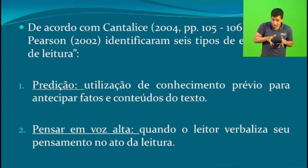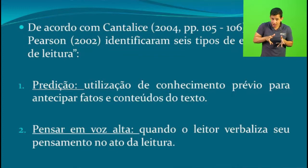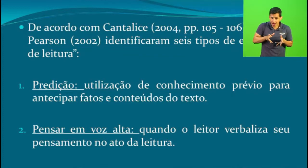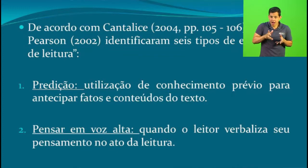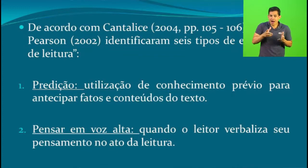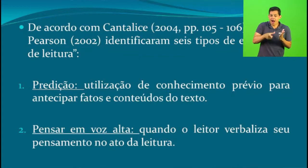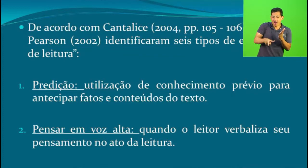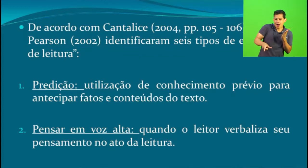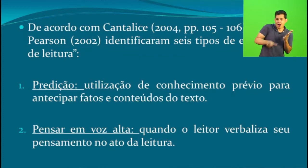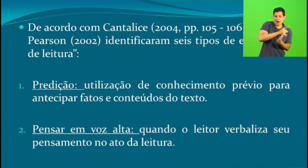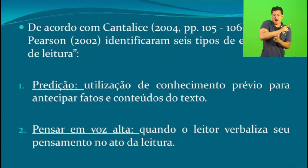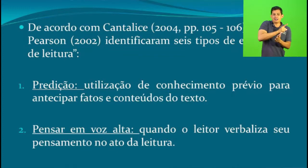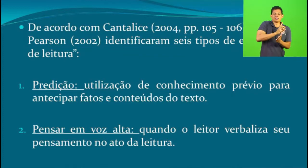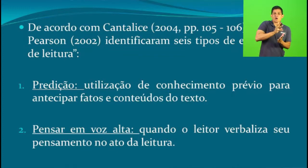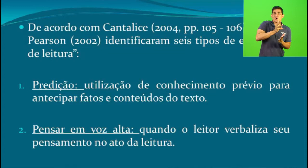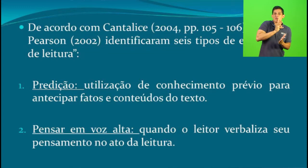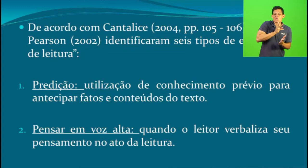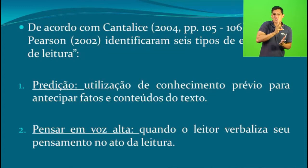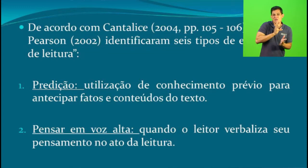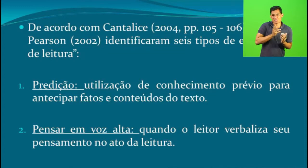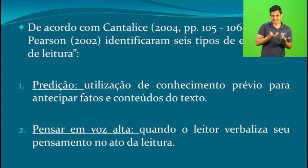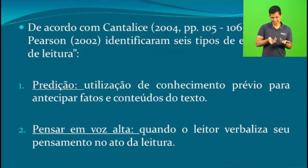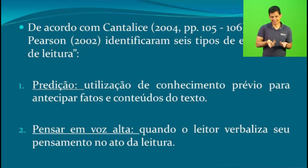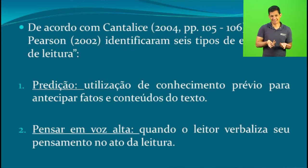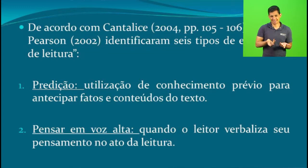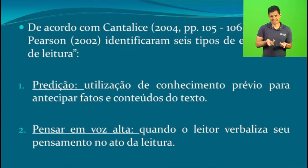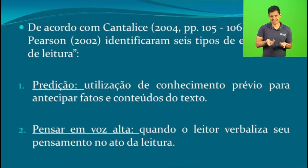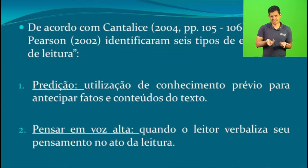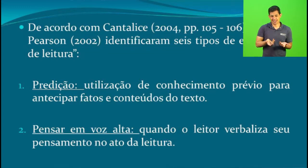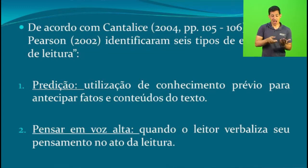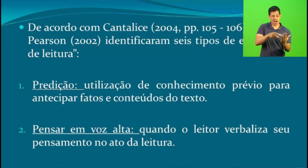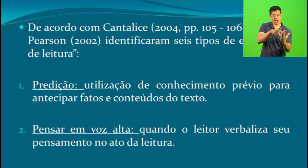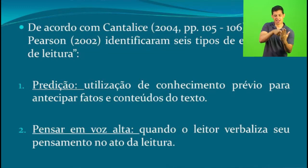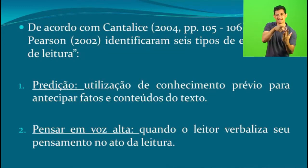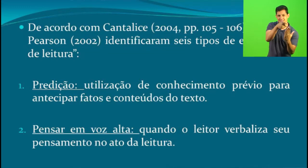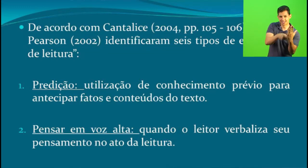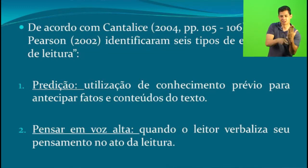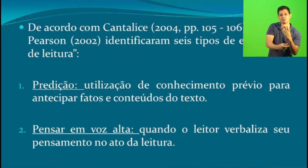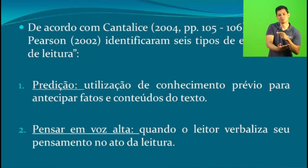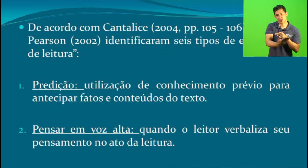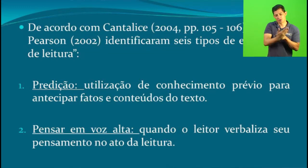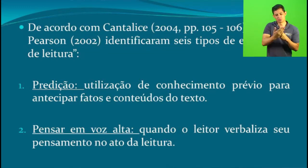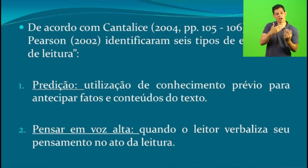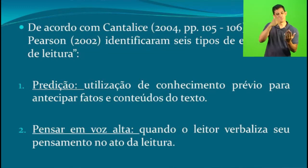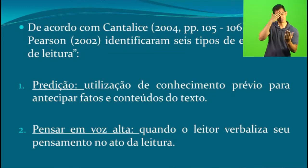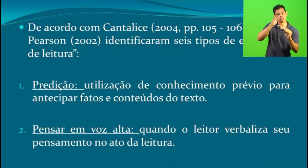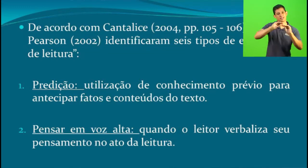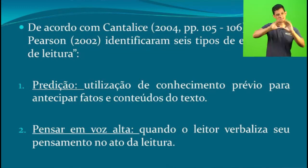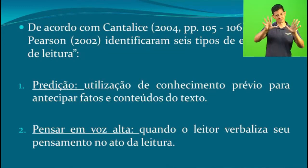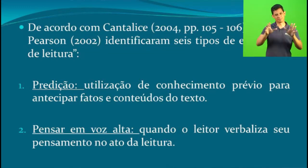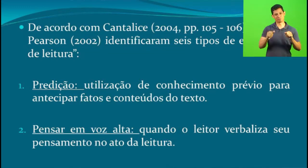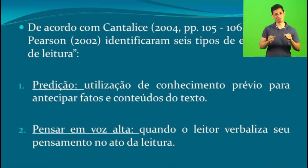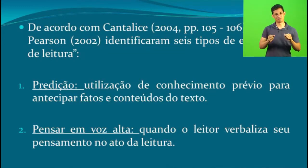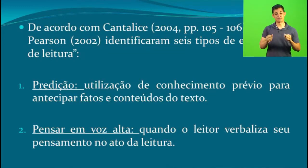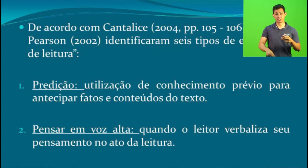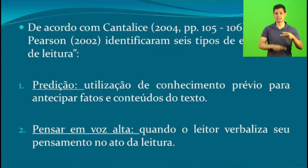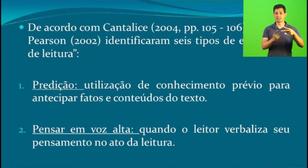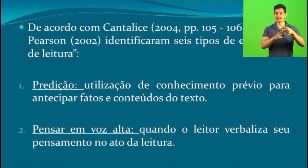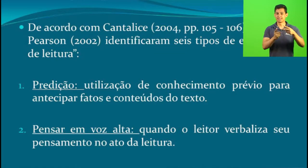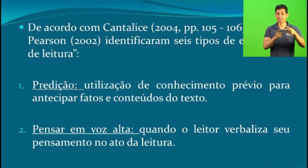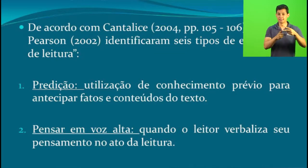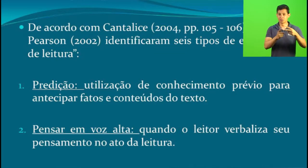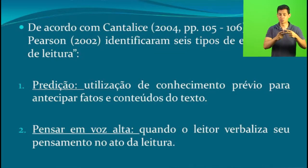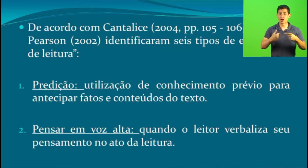prévio para antecipar fatos ou conteúdos do texto a ser lido, né? Outra estratégia